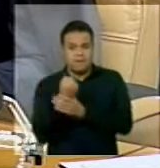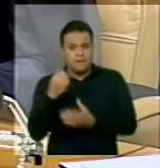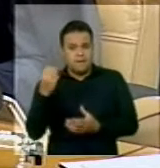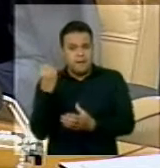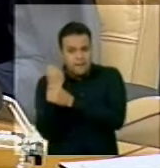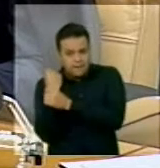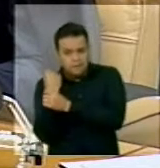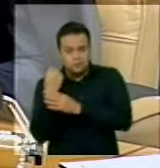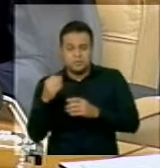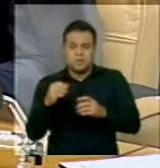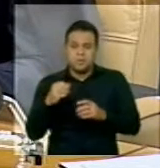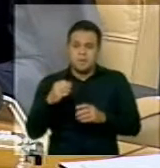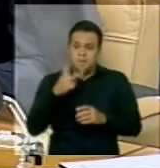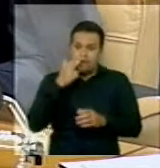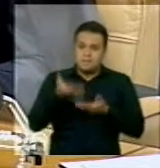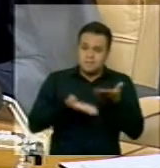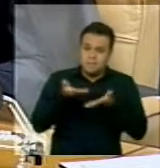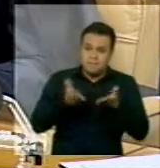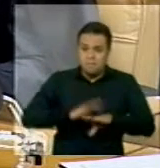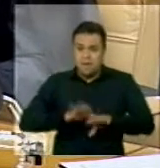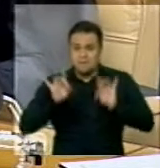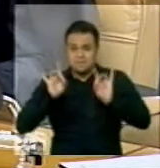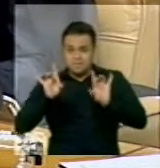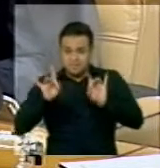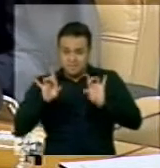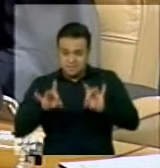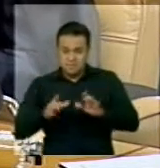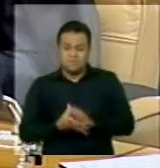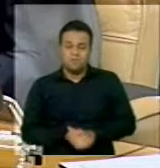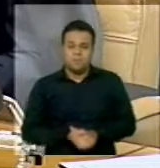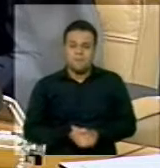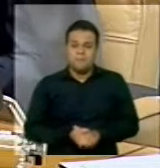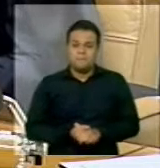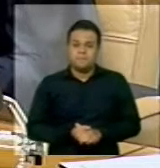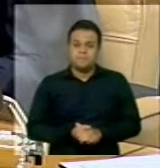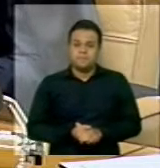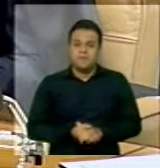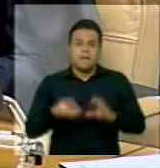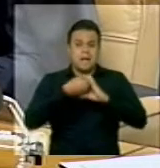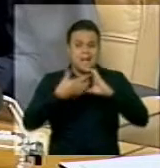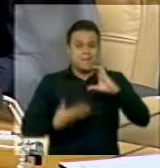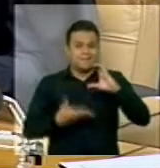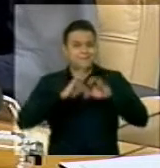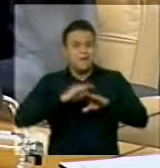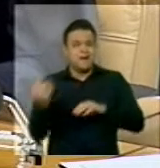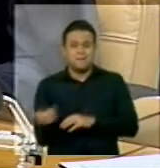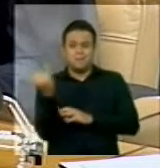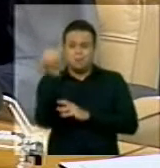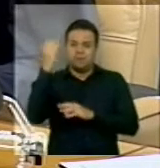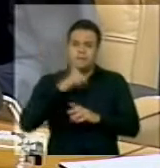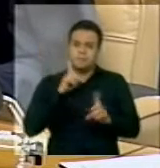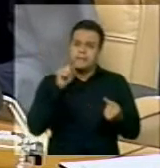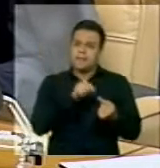específico, abrindo-se a possibilidade da não observância dessa característica tão essencial a esses grupos,